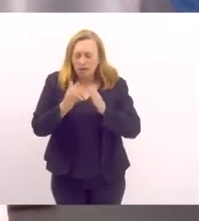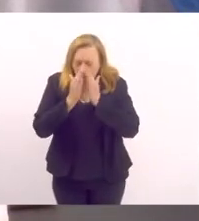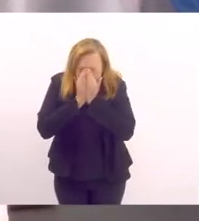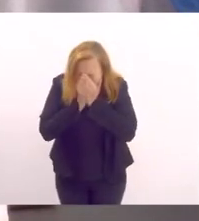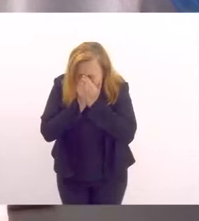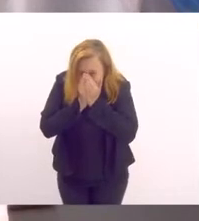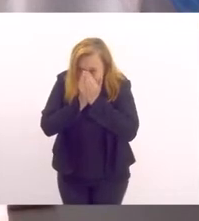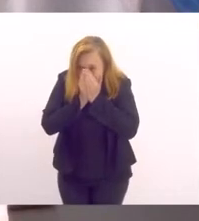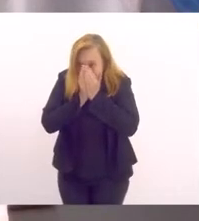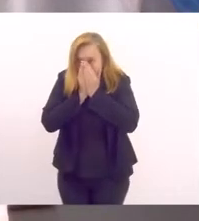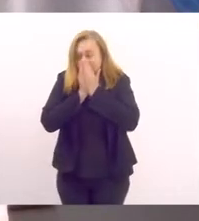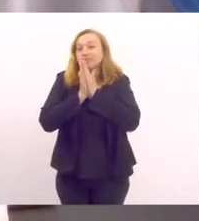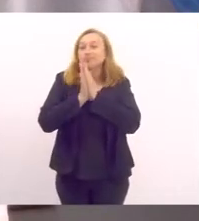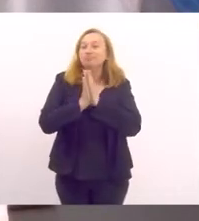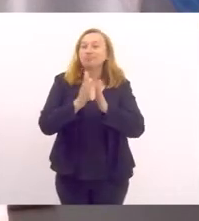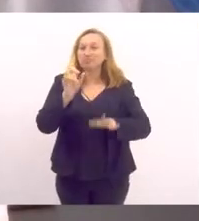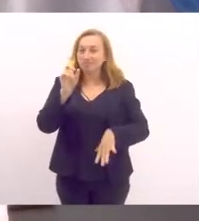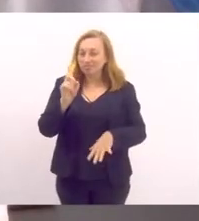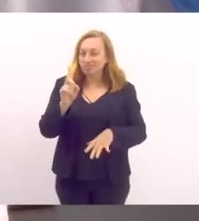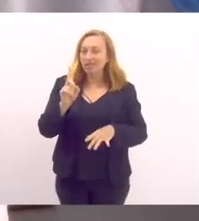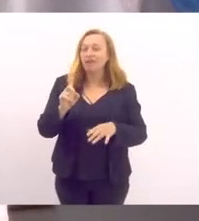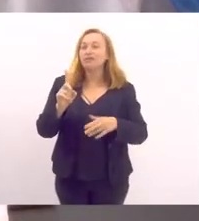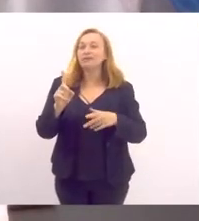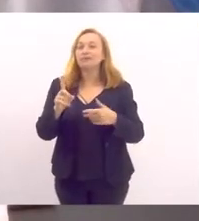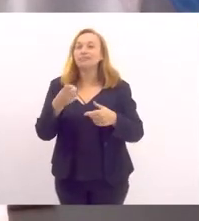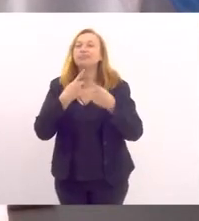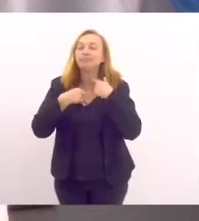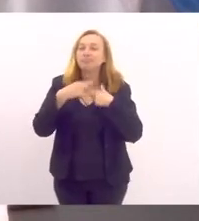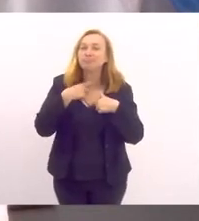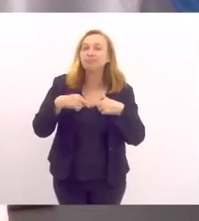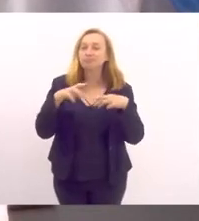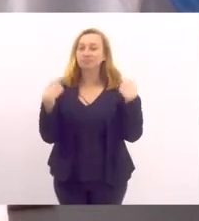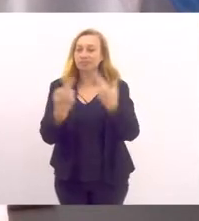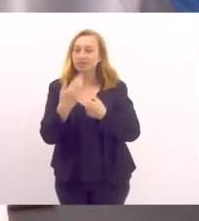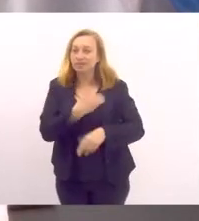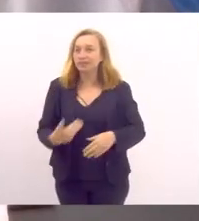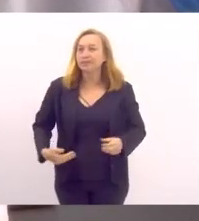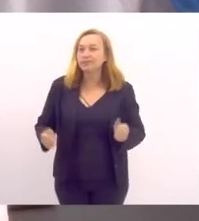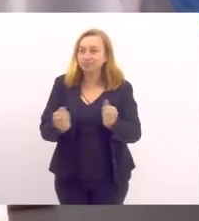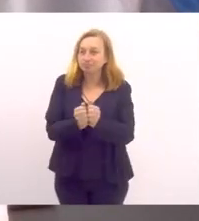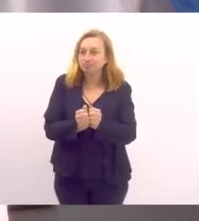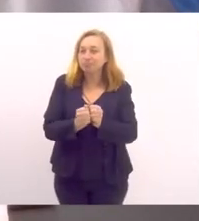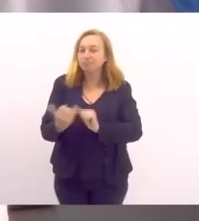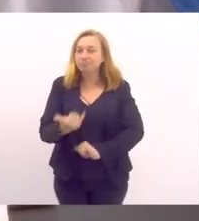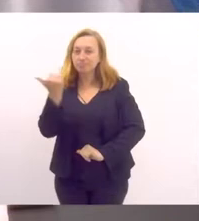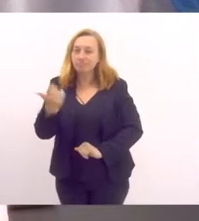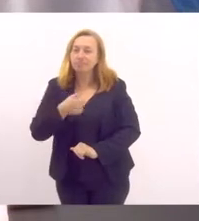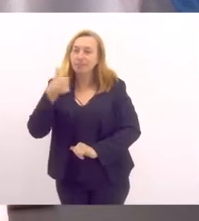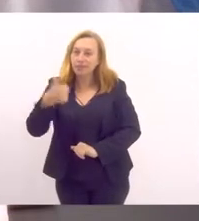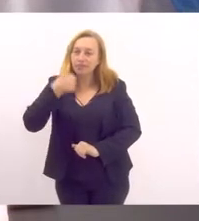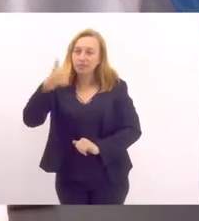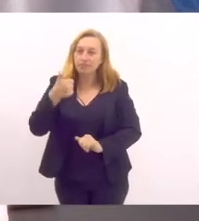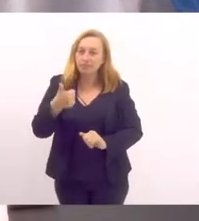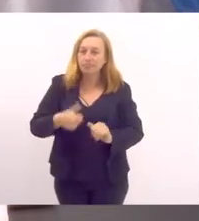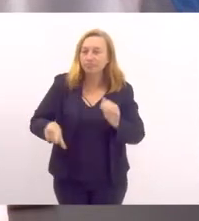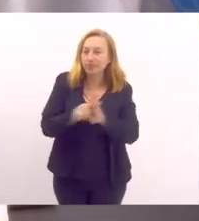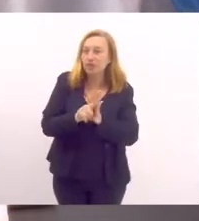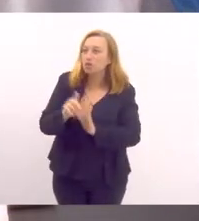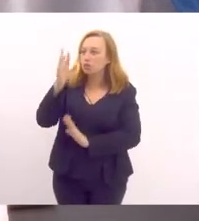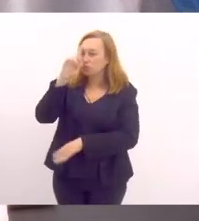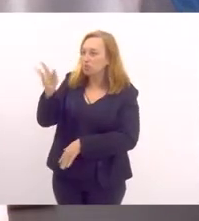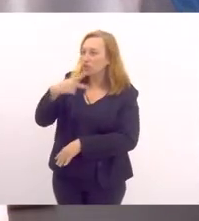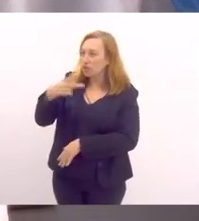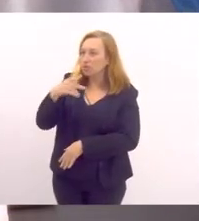a intenção da audiência pública, que em conjunto possamos melhorar essa lei. O senhor falou uma coisa que eu acho muito